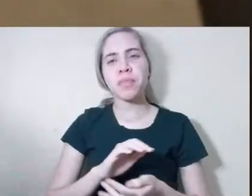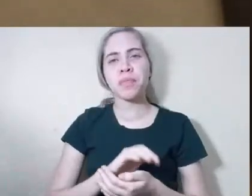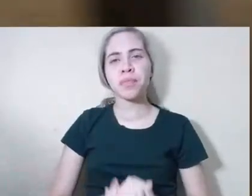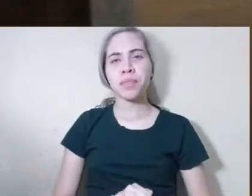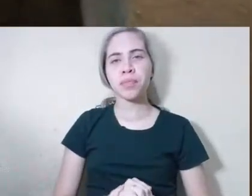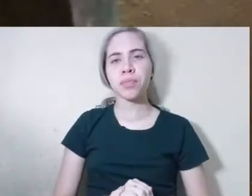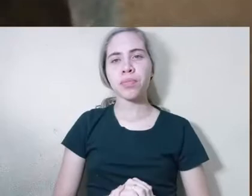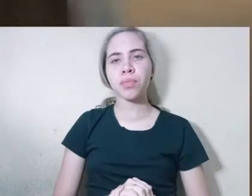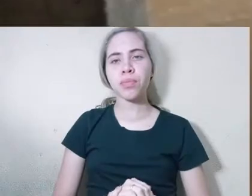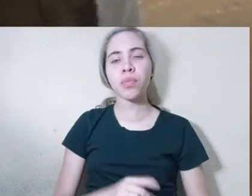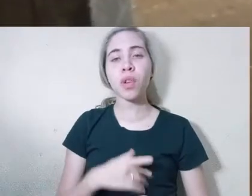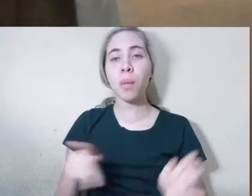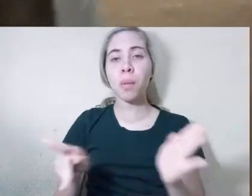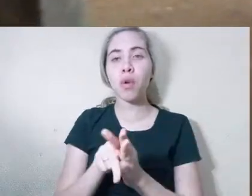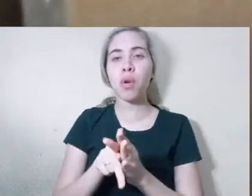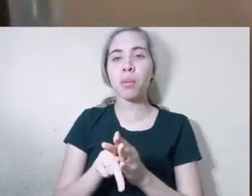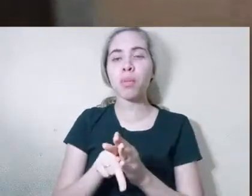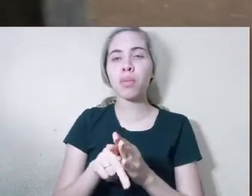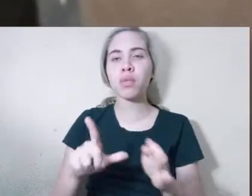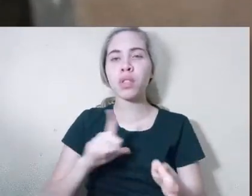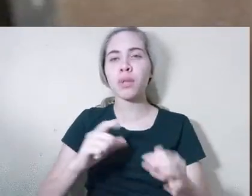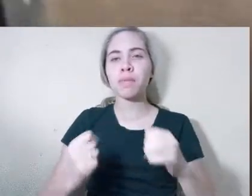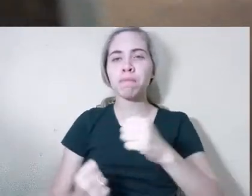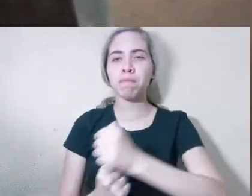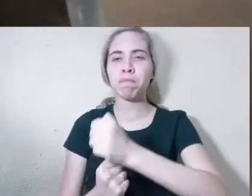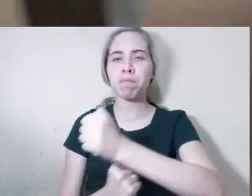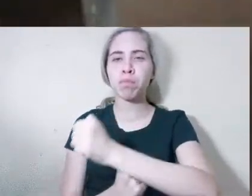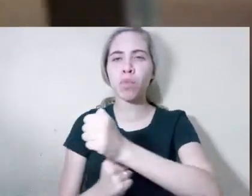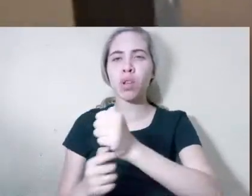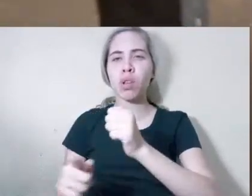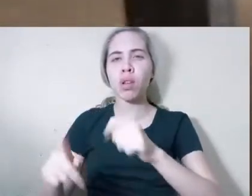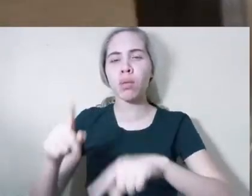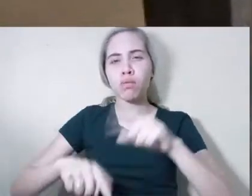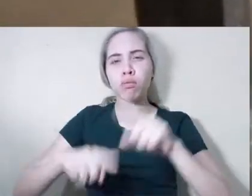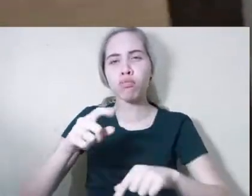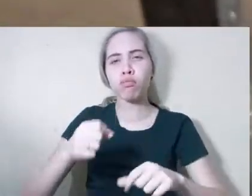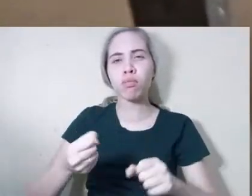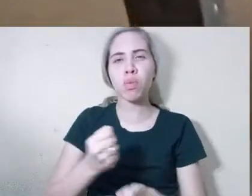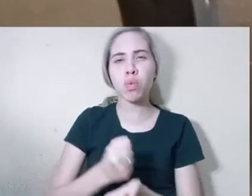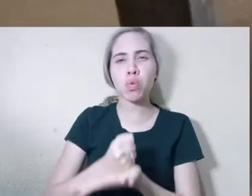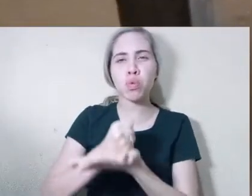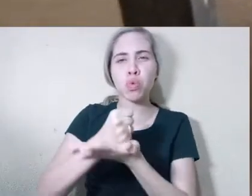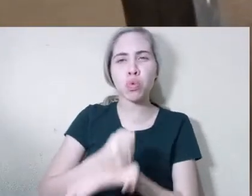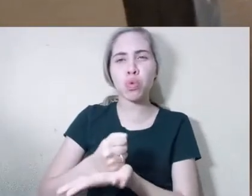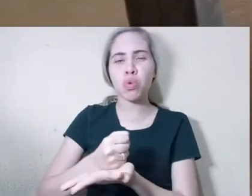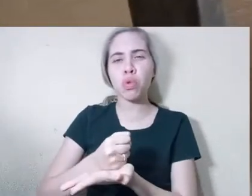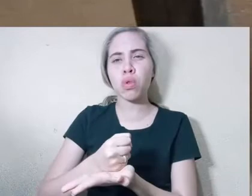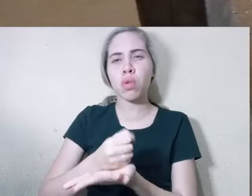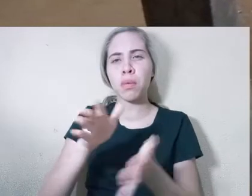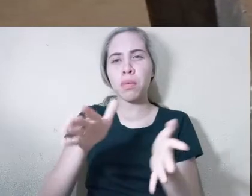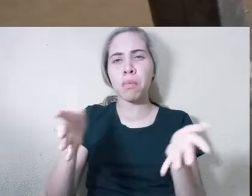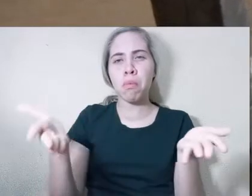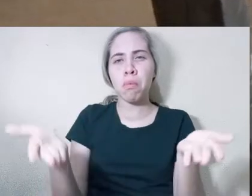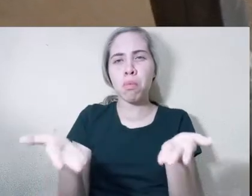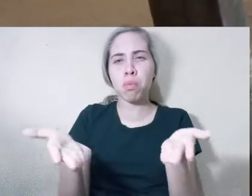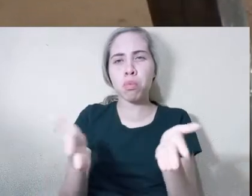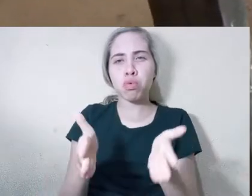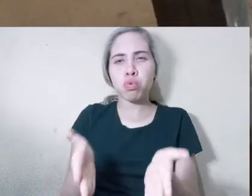ó. O suporte, como eu sempre esqueço no nome da base da